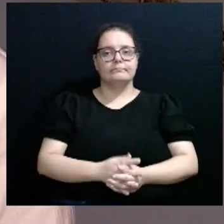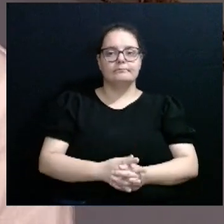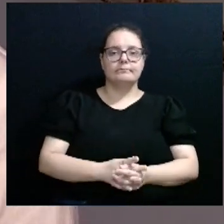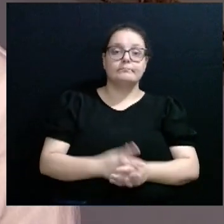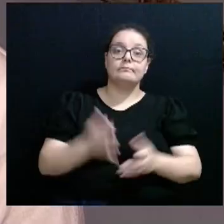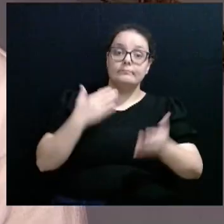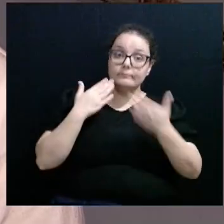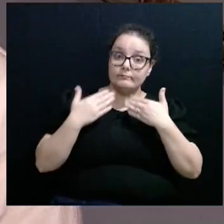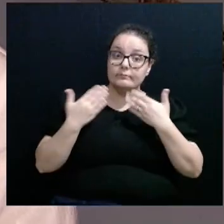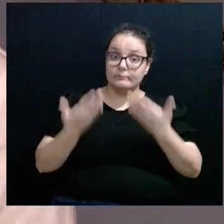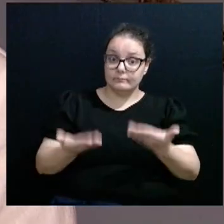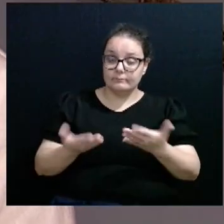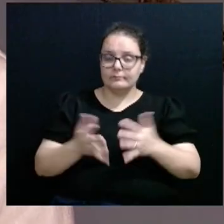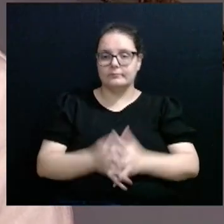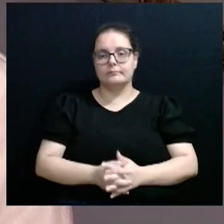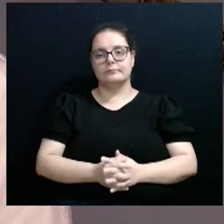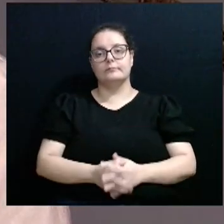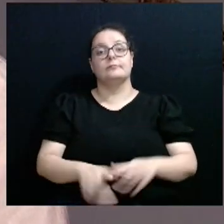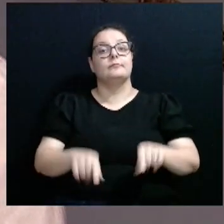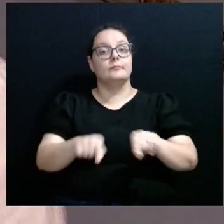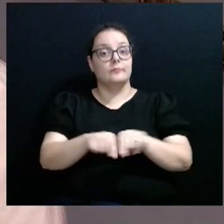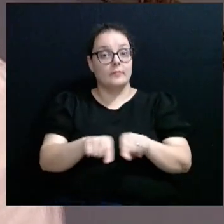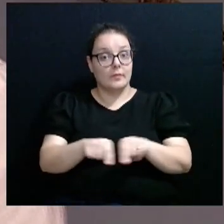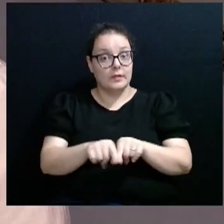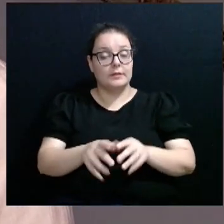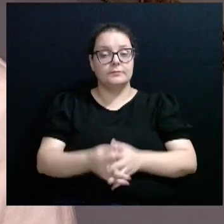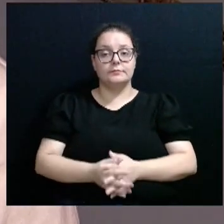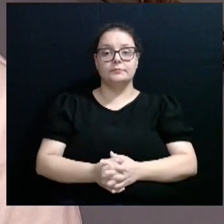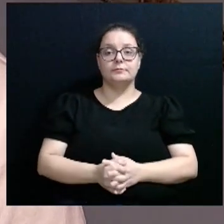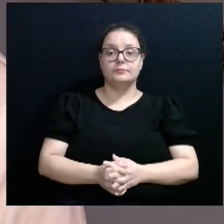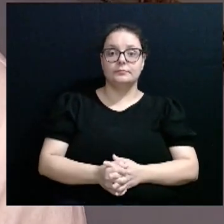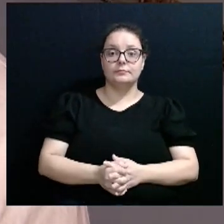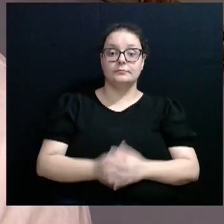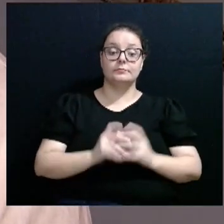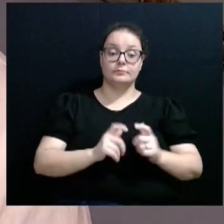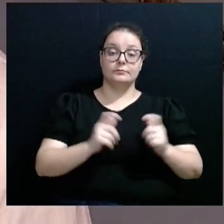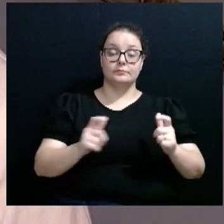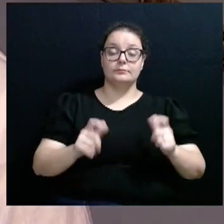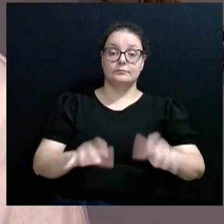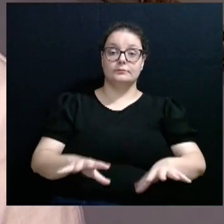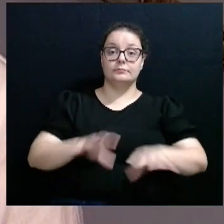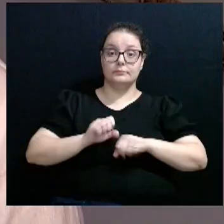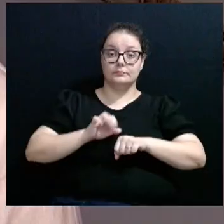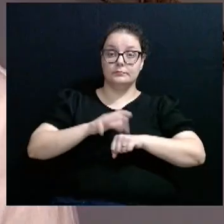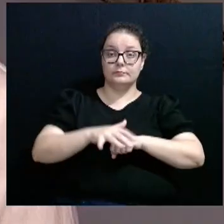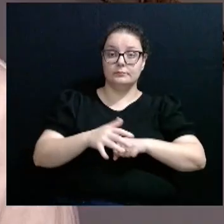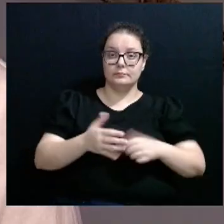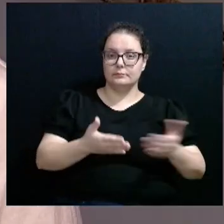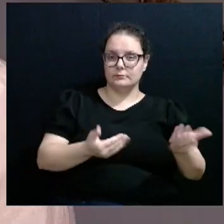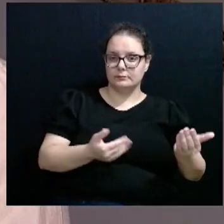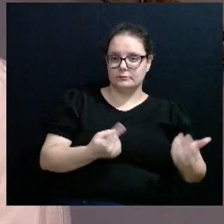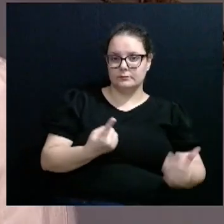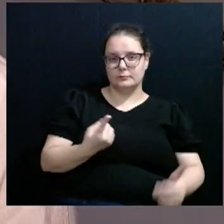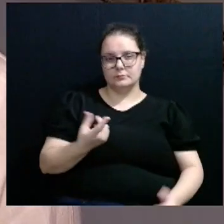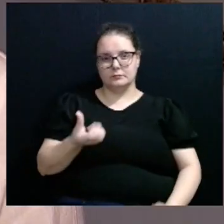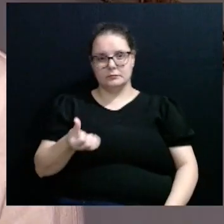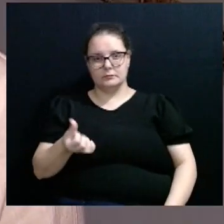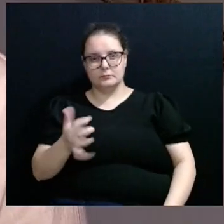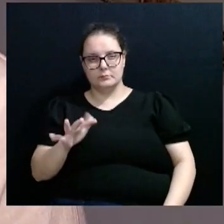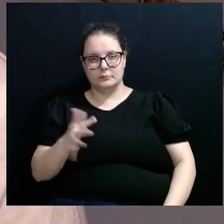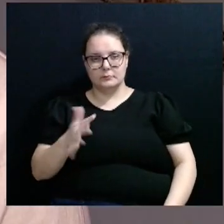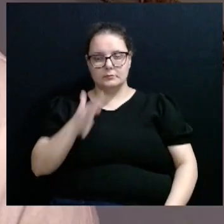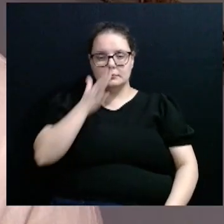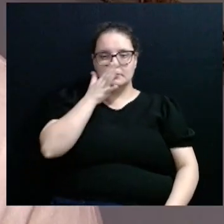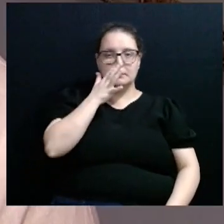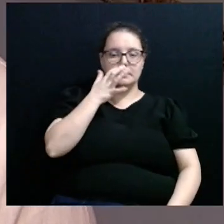isso. Tem também uma crescente de infecções entre os jovens, ali entre 16 e 29